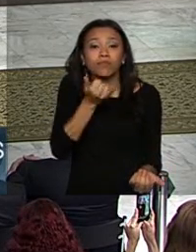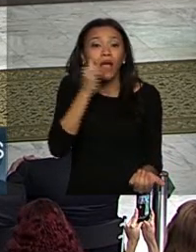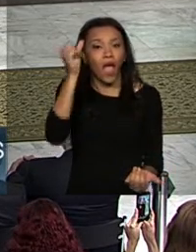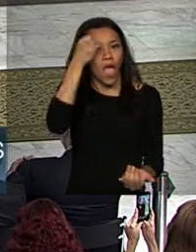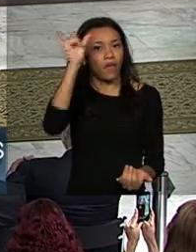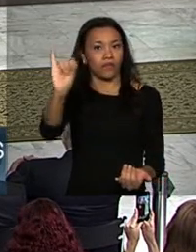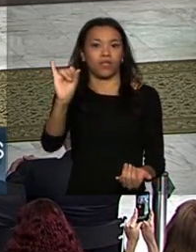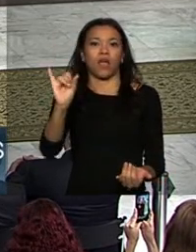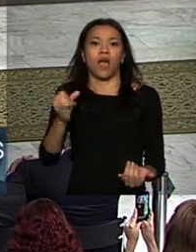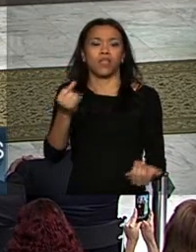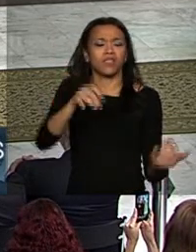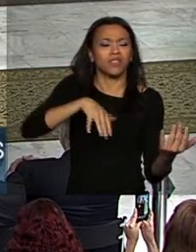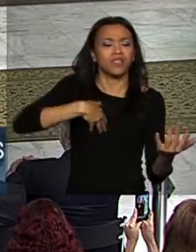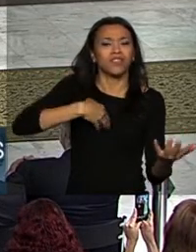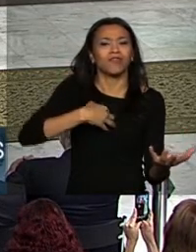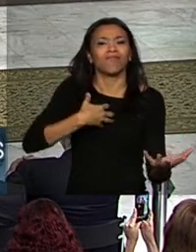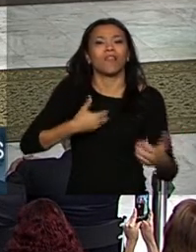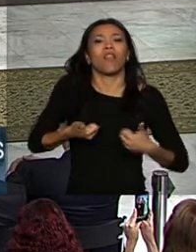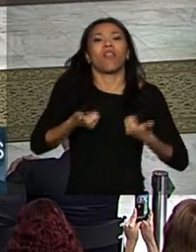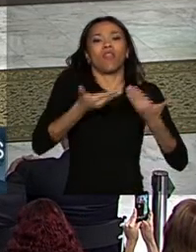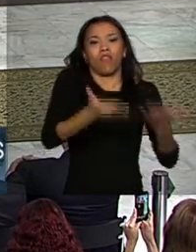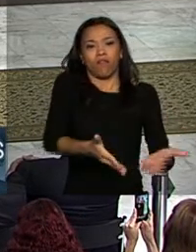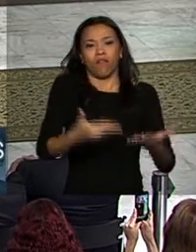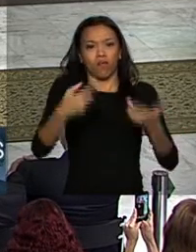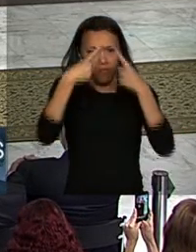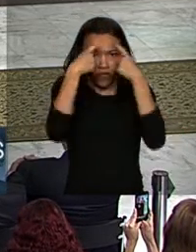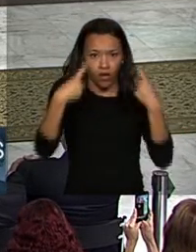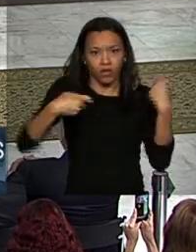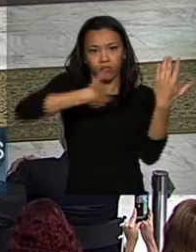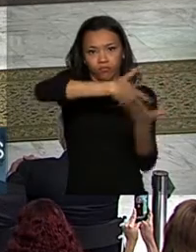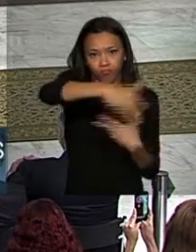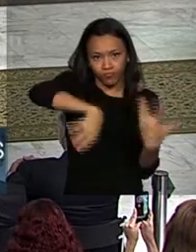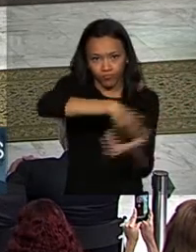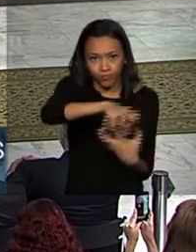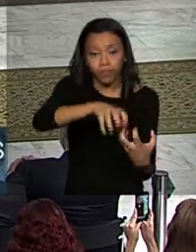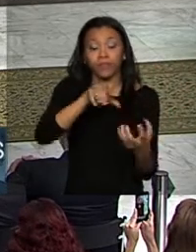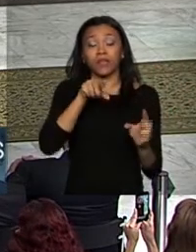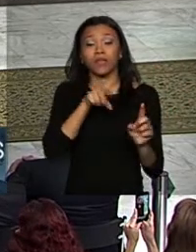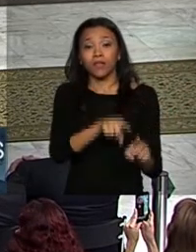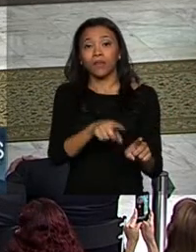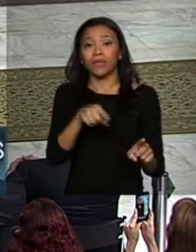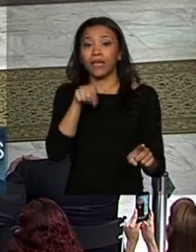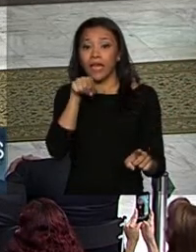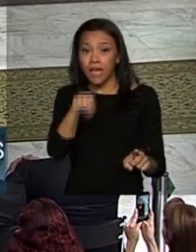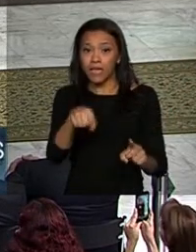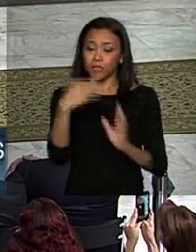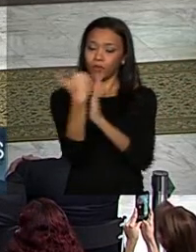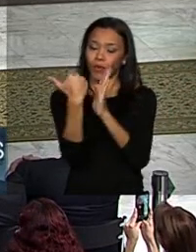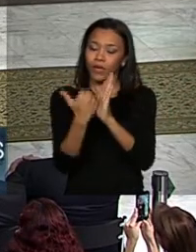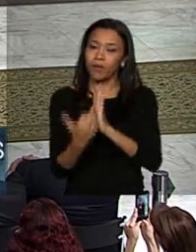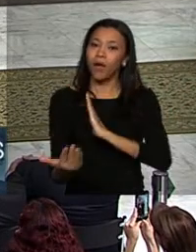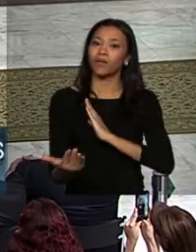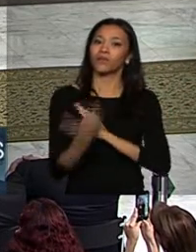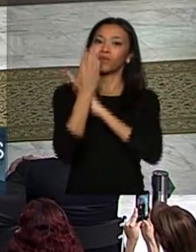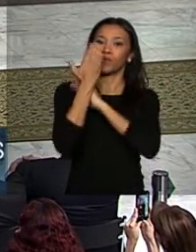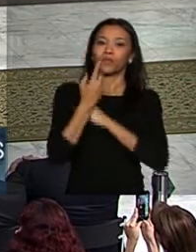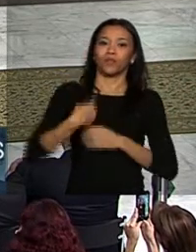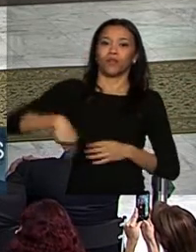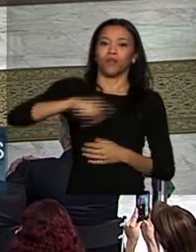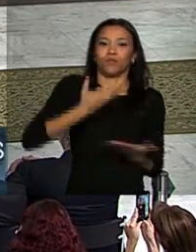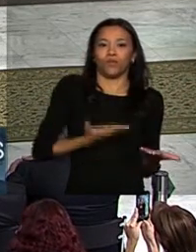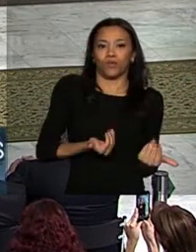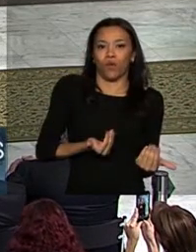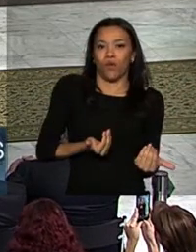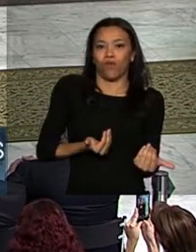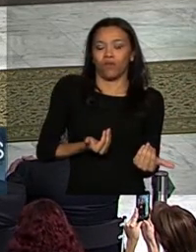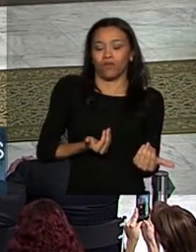E ao oferecer o caminho da prevenção, ele cria um passaporte para os jovens, não